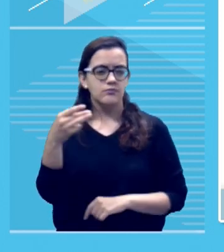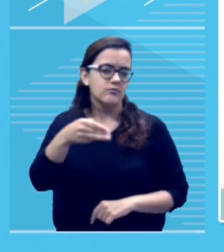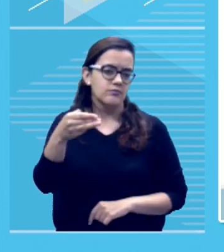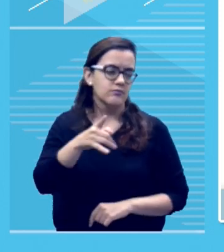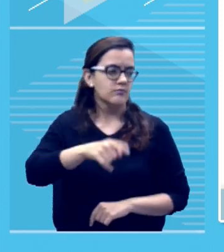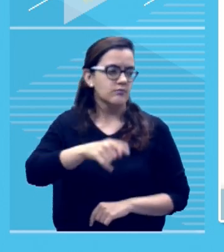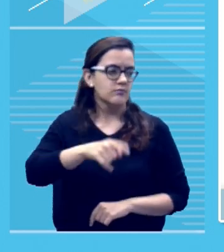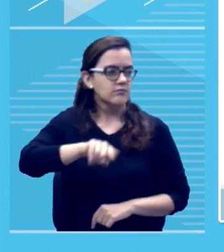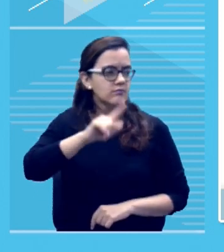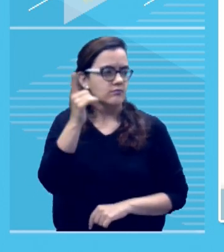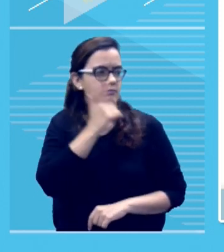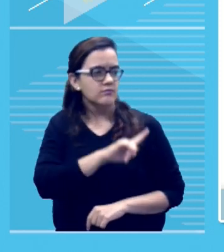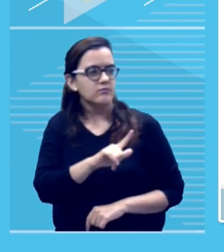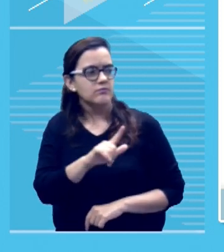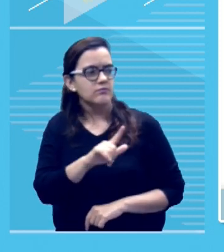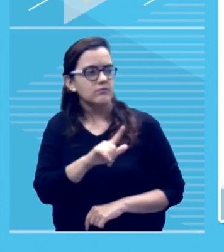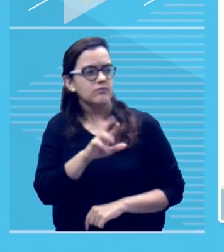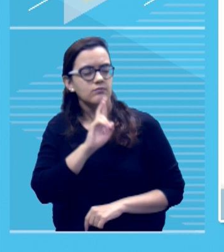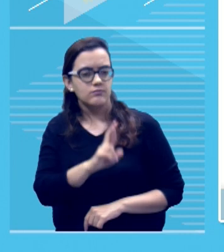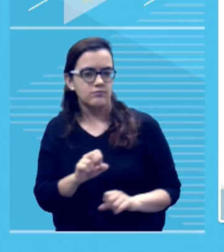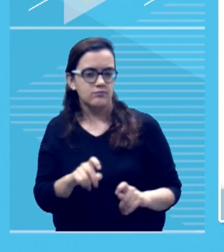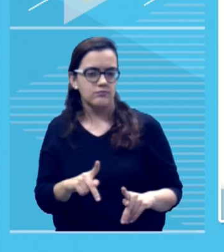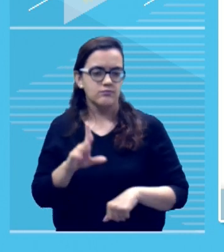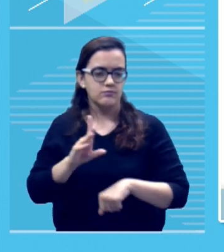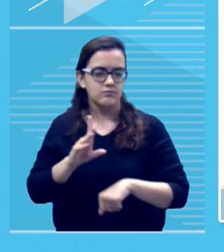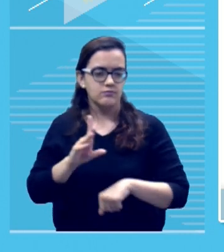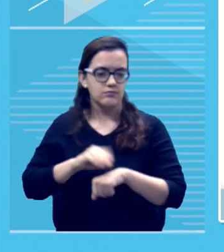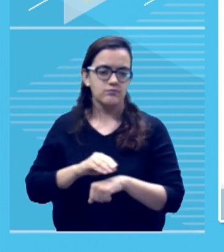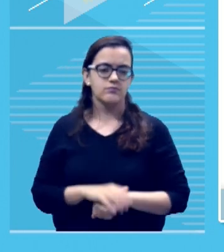primeira questão para vocês aí. Um minutinho para você fazer um print.